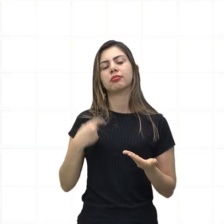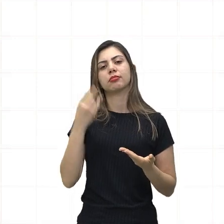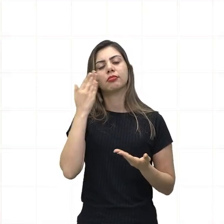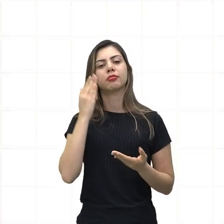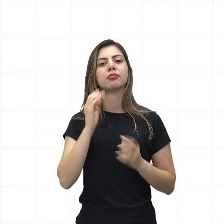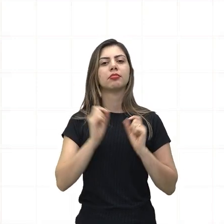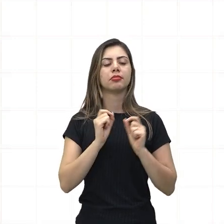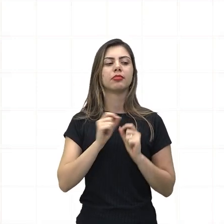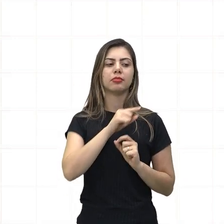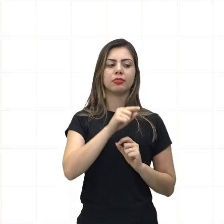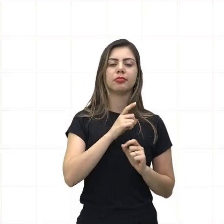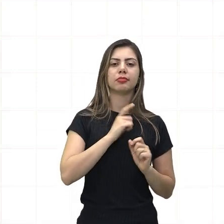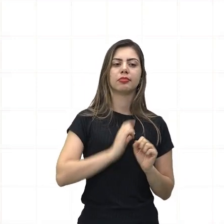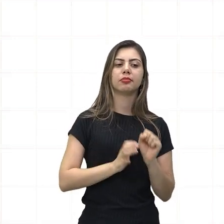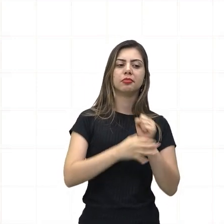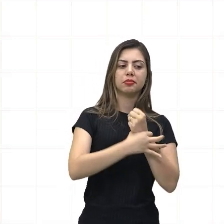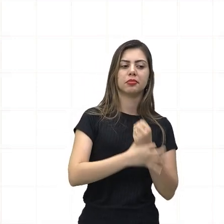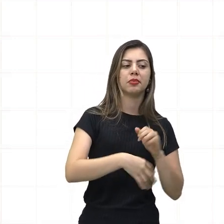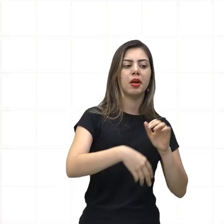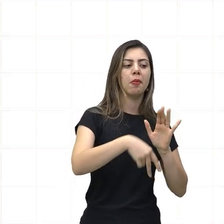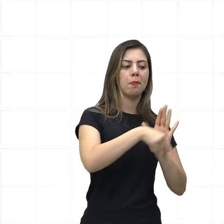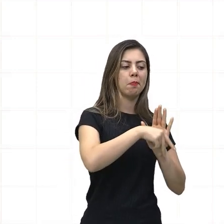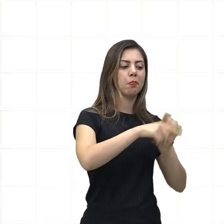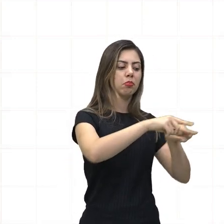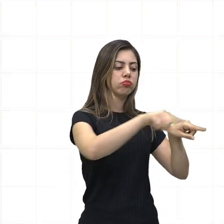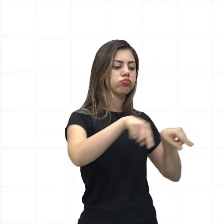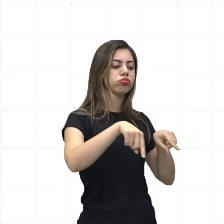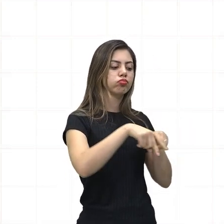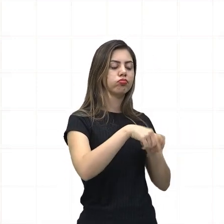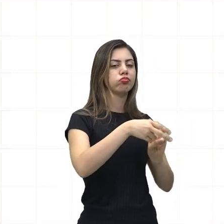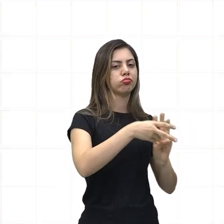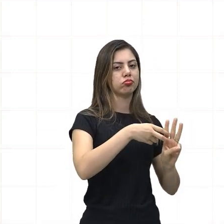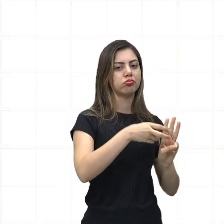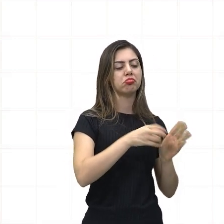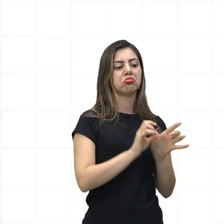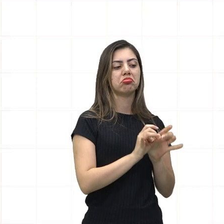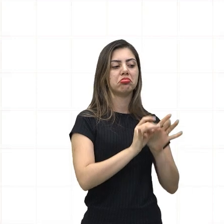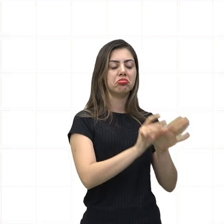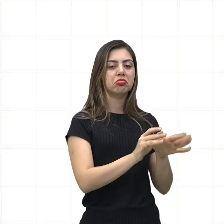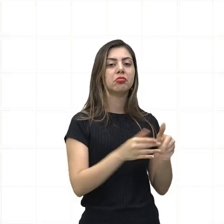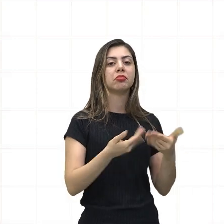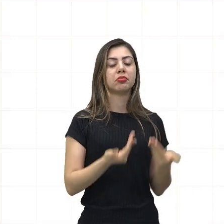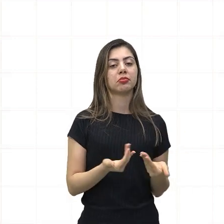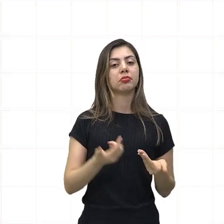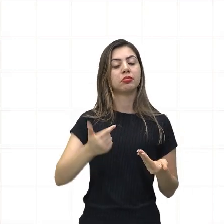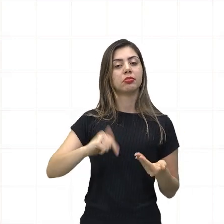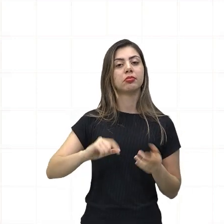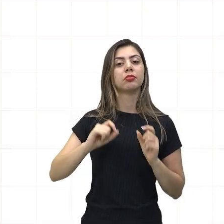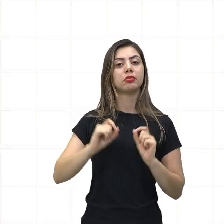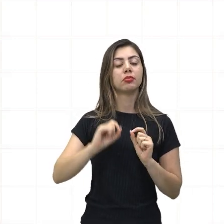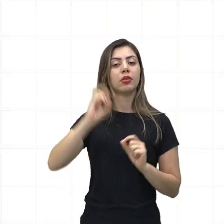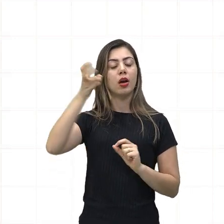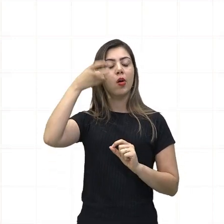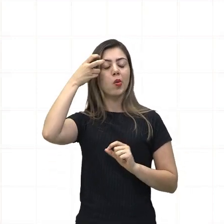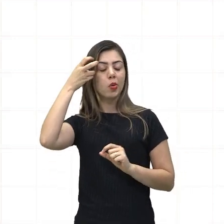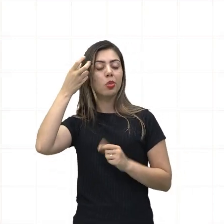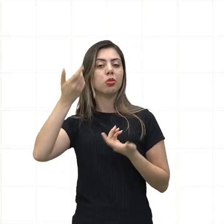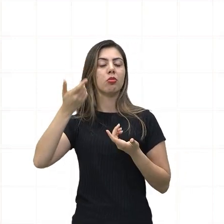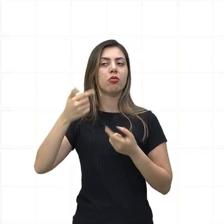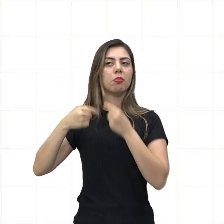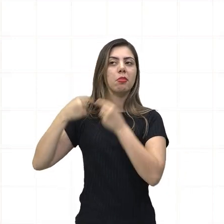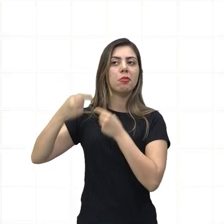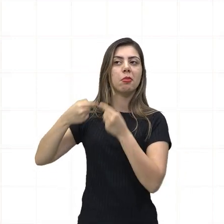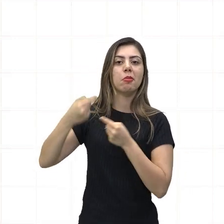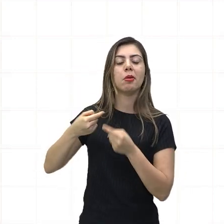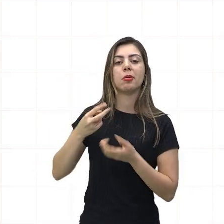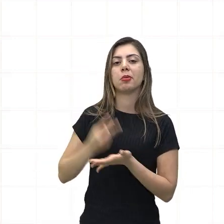garante basicamente a posse da terra através da demarcação indígena e também a conservação da cultura e dos hábitos